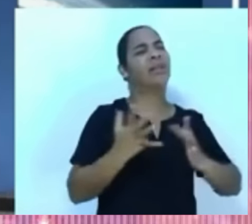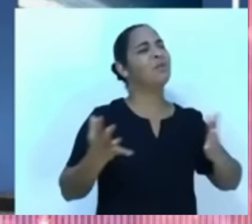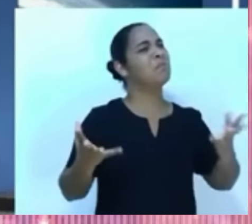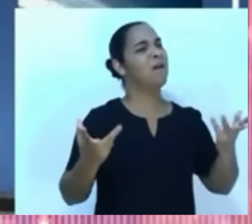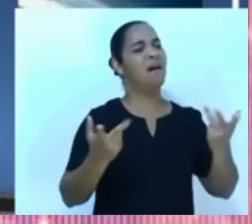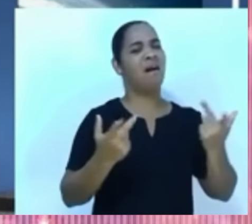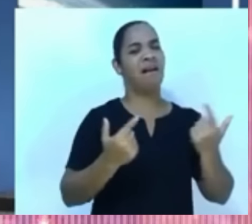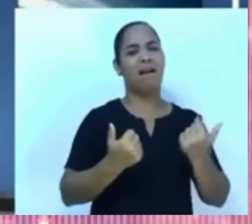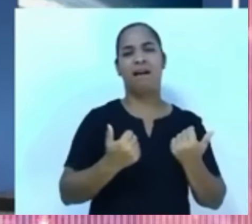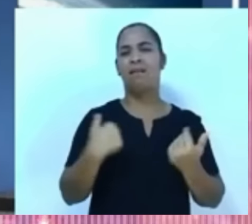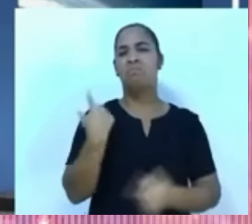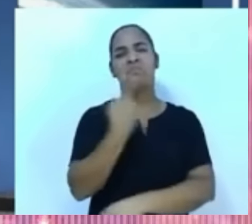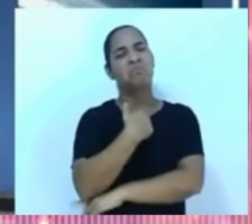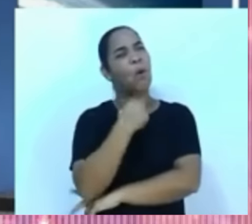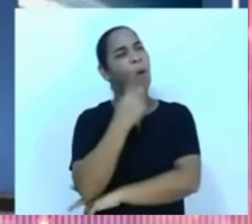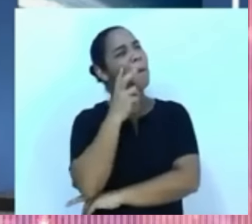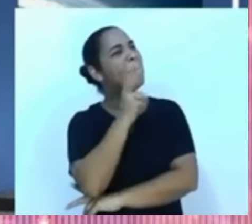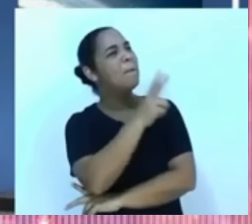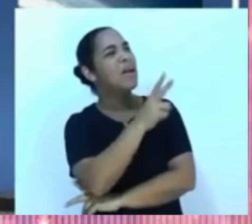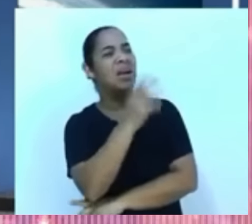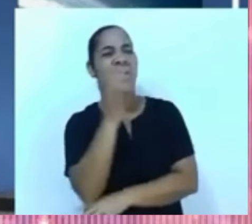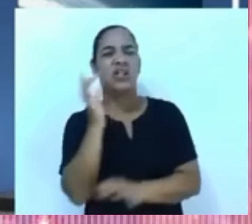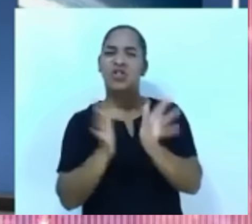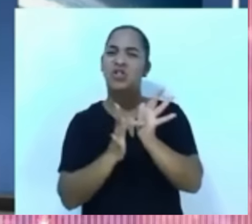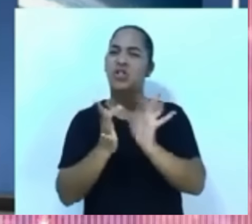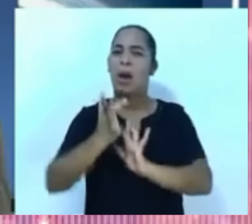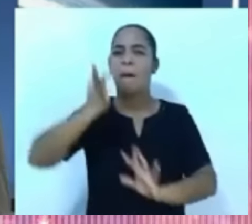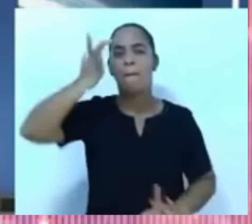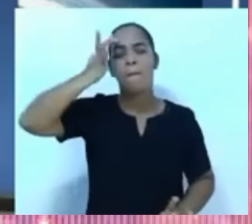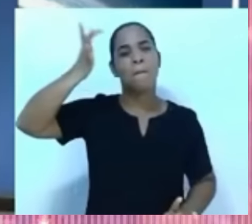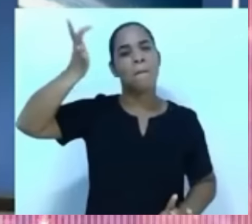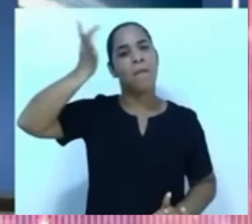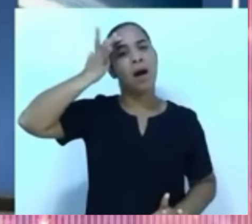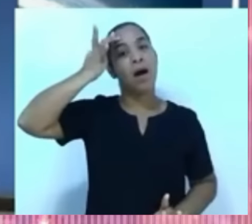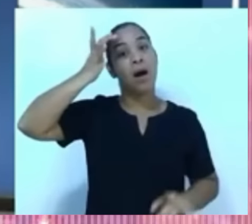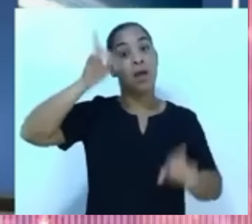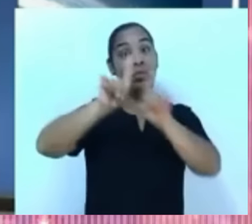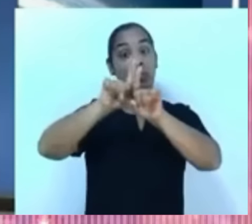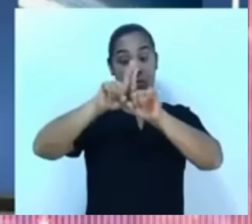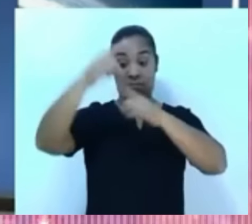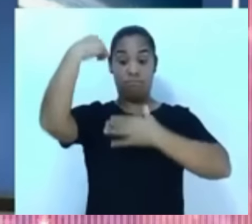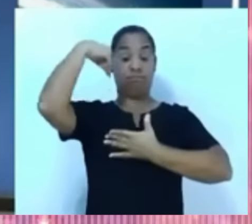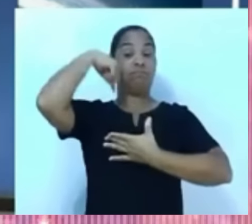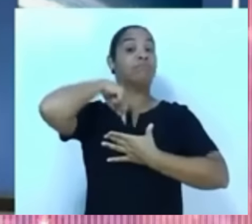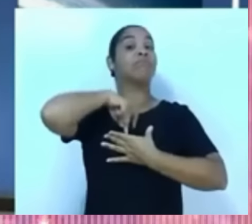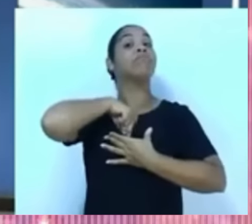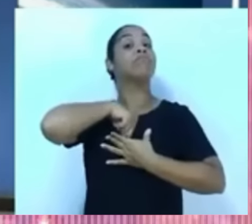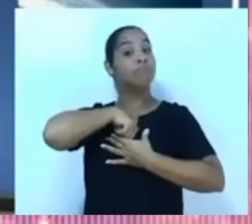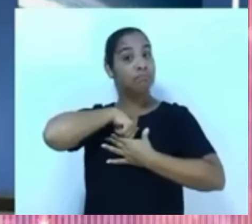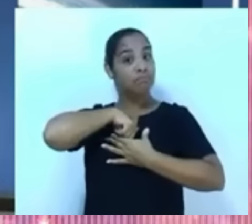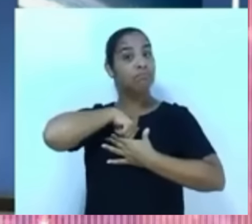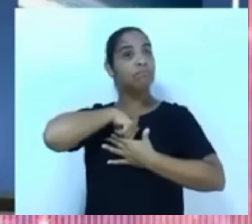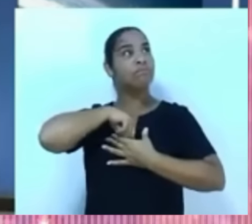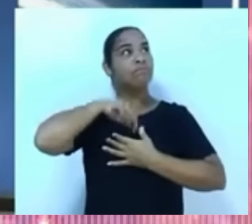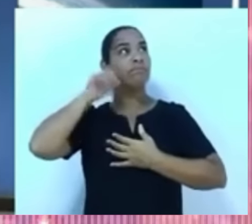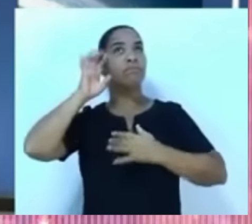dimensão da maturidade de conhecer-nos a nós próprios as nossas